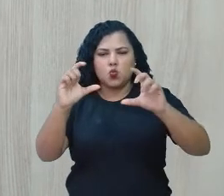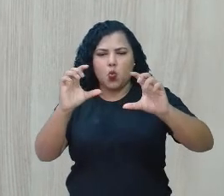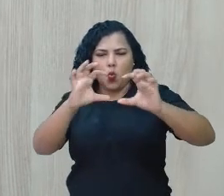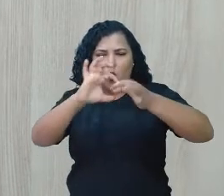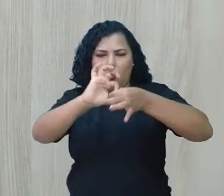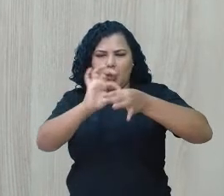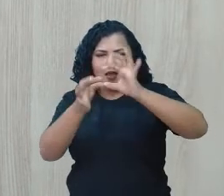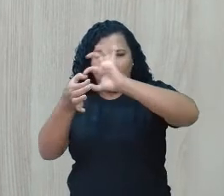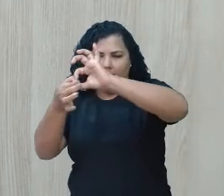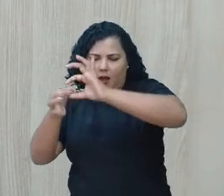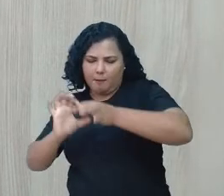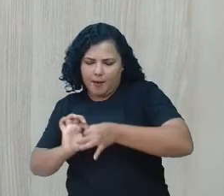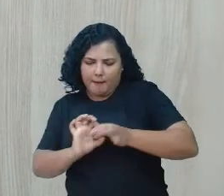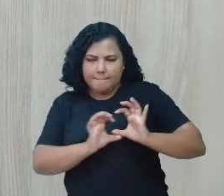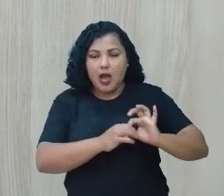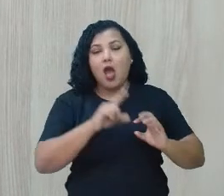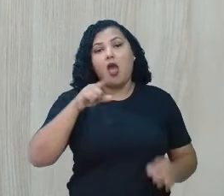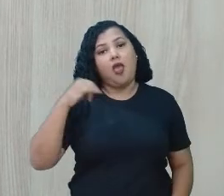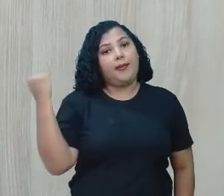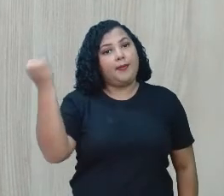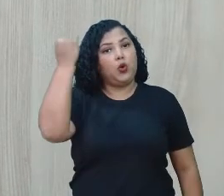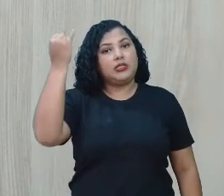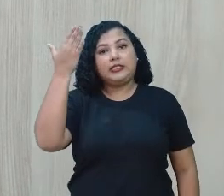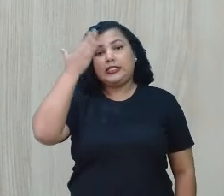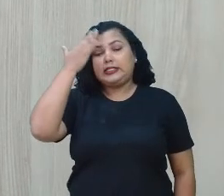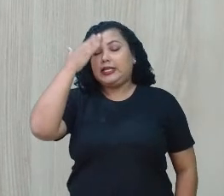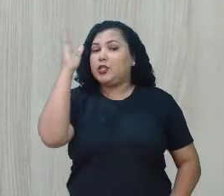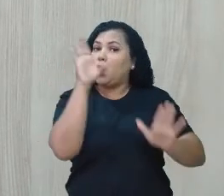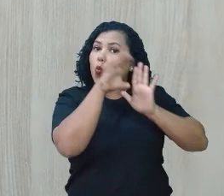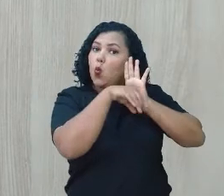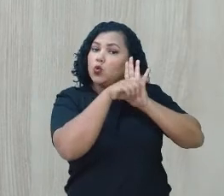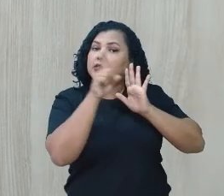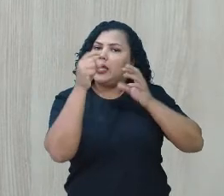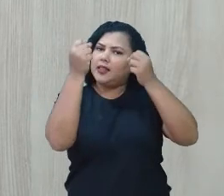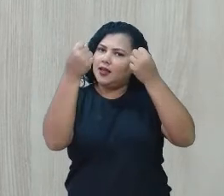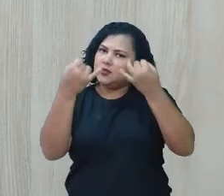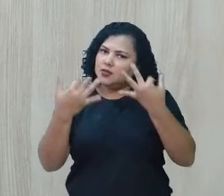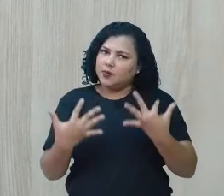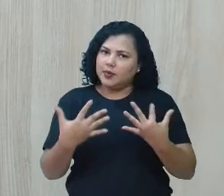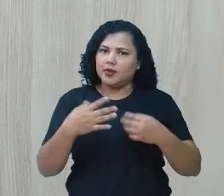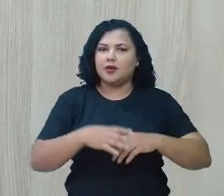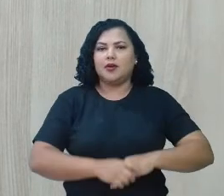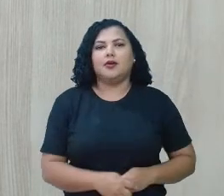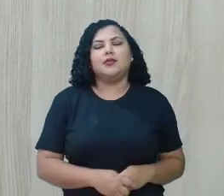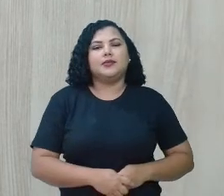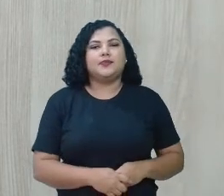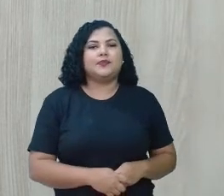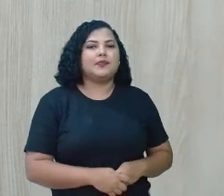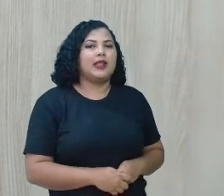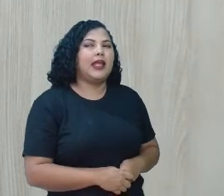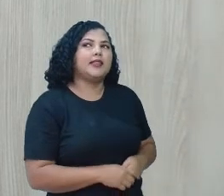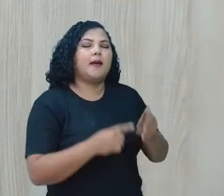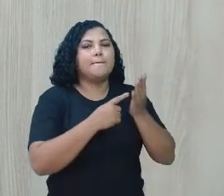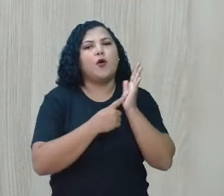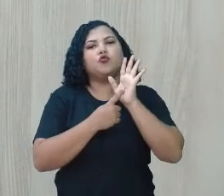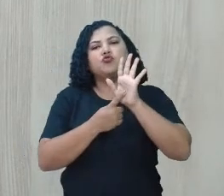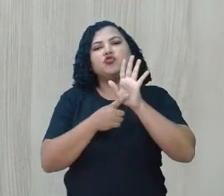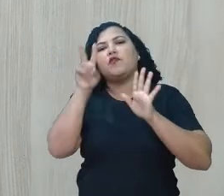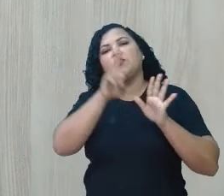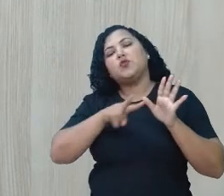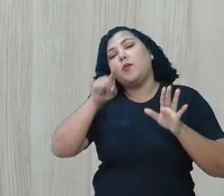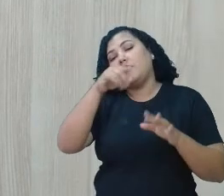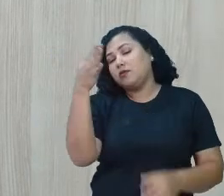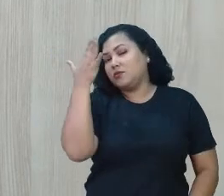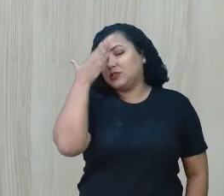é importante você compreender o conceito que o professor Pedro está explicando aí, né? Tá usando esse apelo visual aí para você